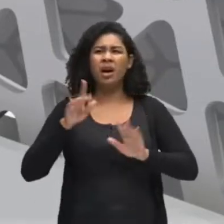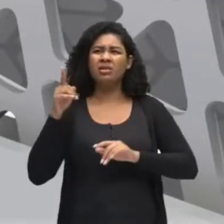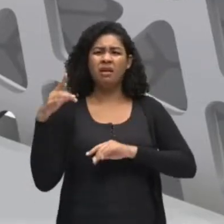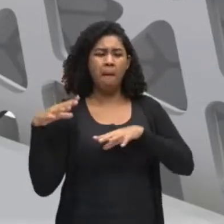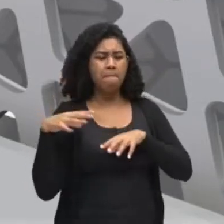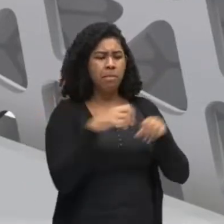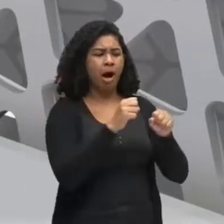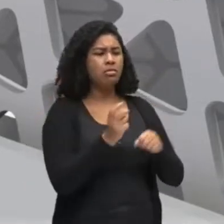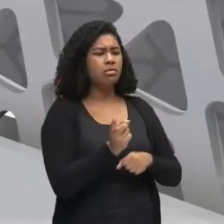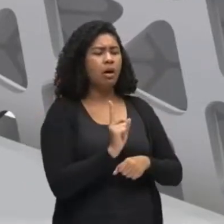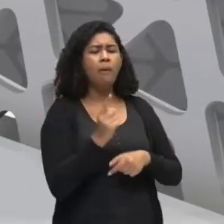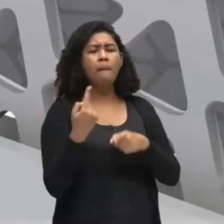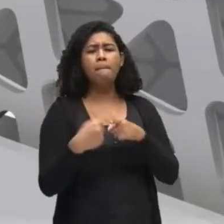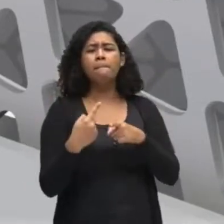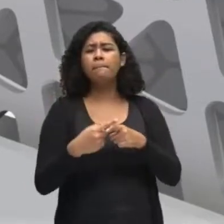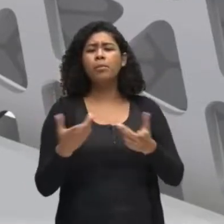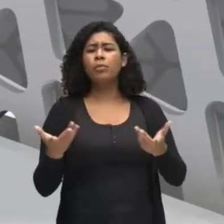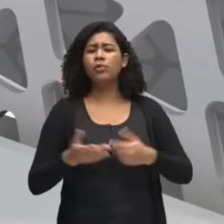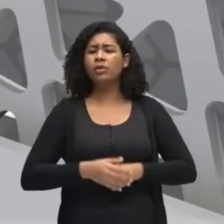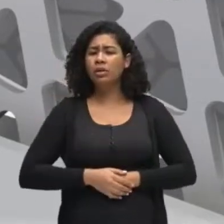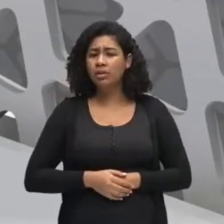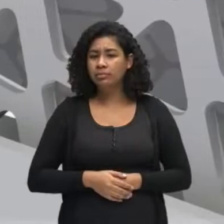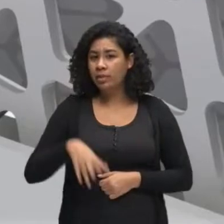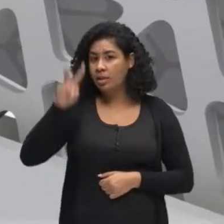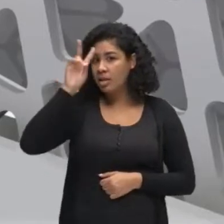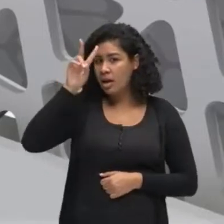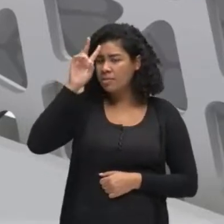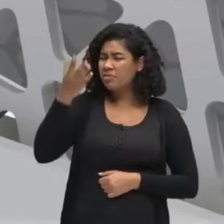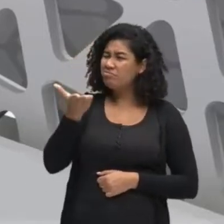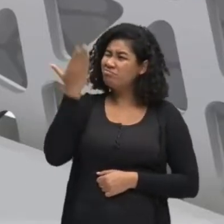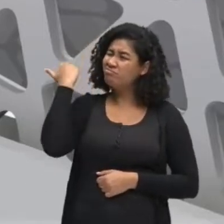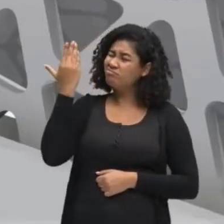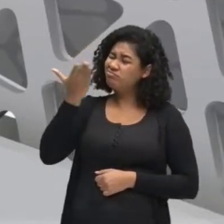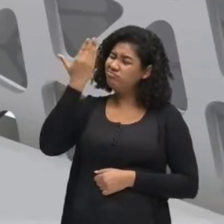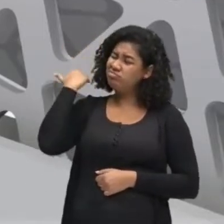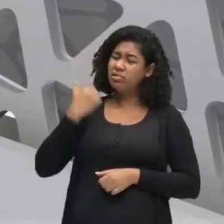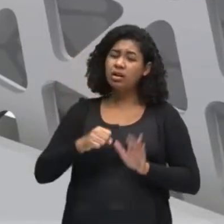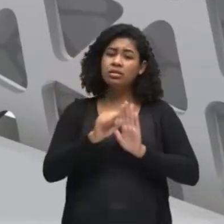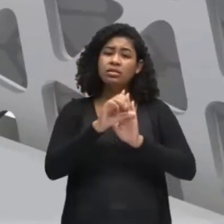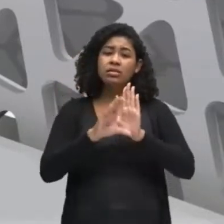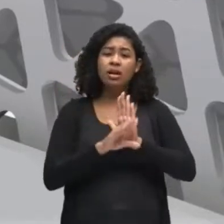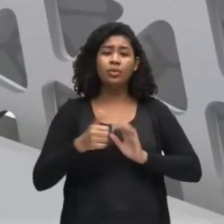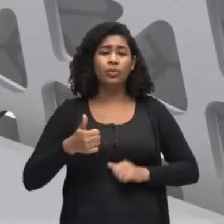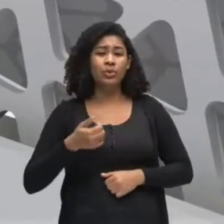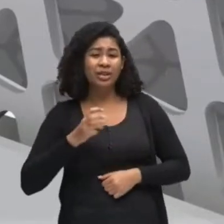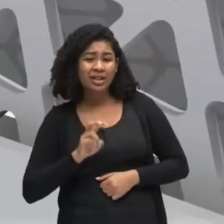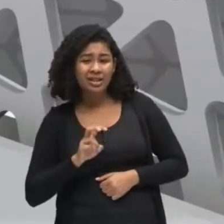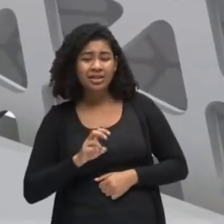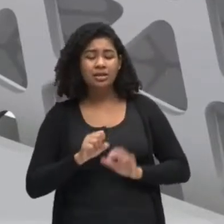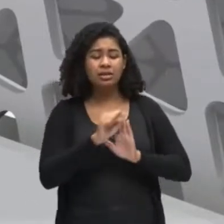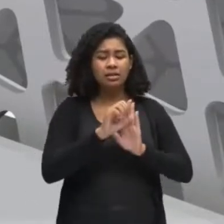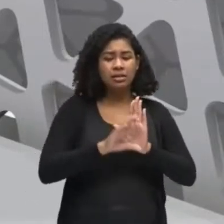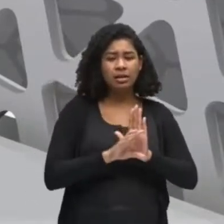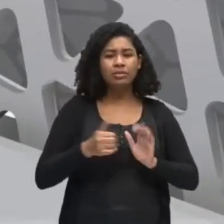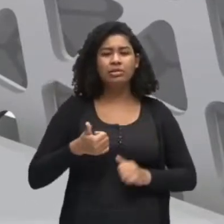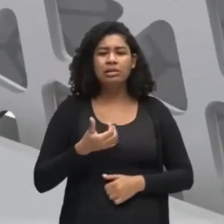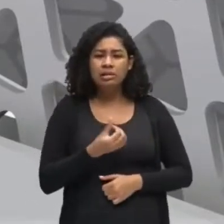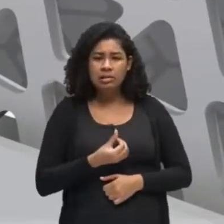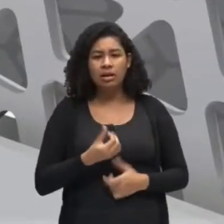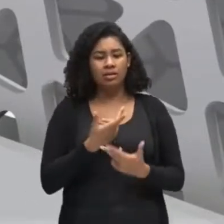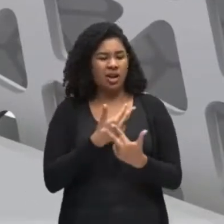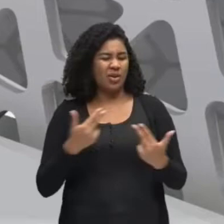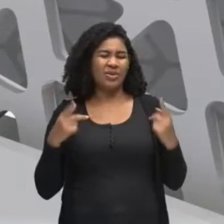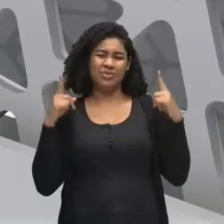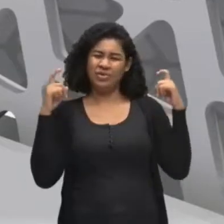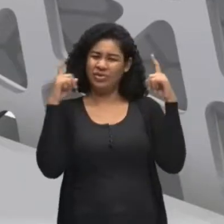sempre, nós estamos falando lá do século XV, século XVI, onde tudo era muito mais dificultoso, não se tinha um